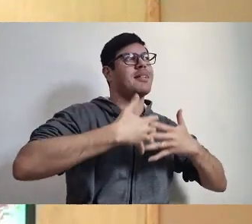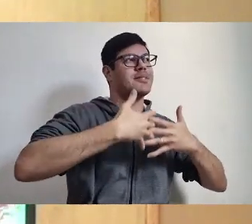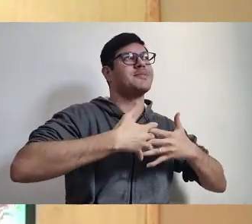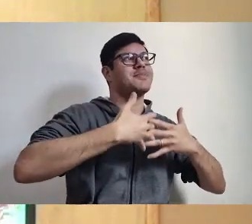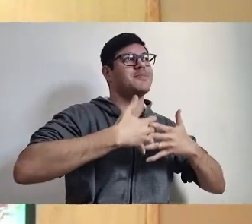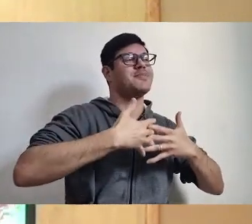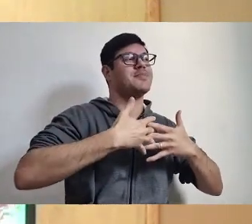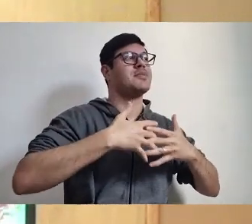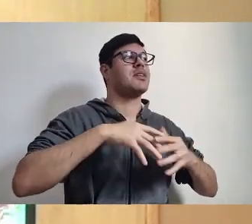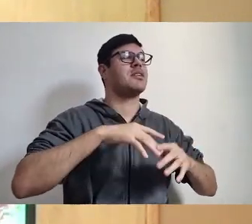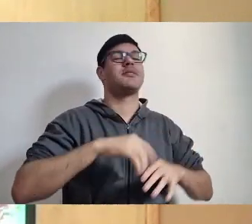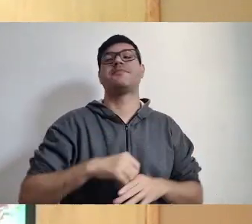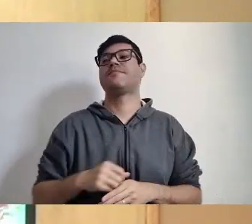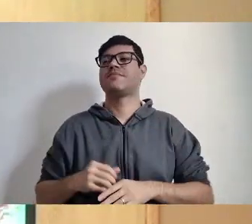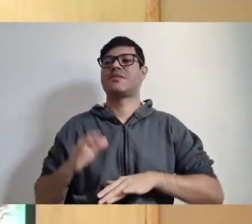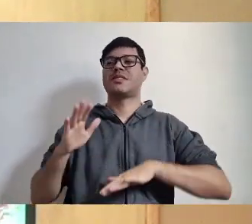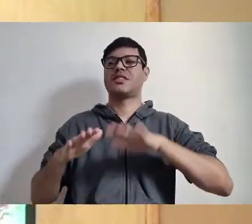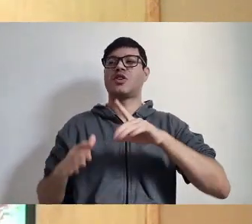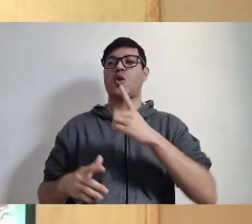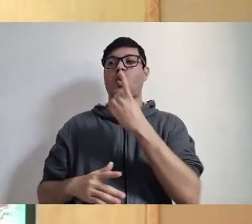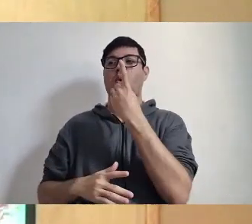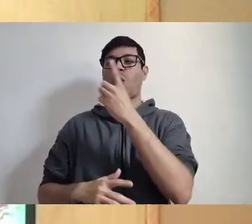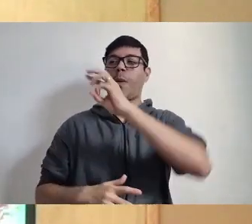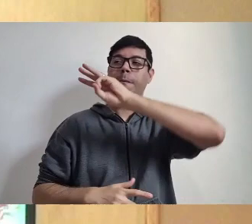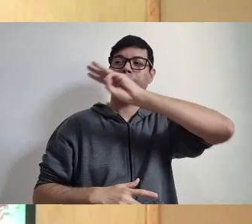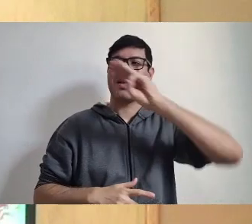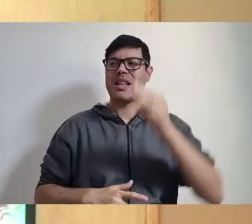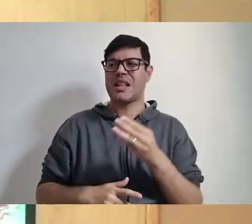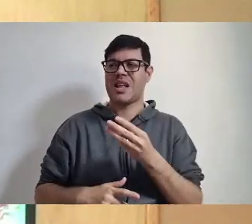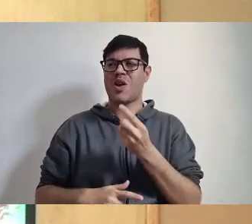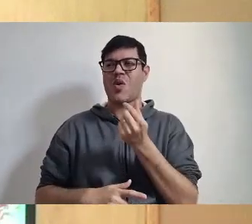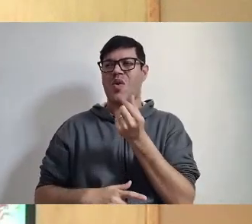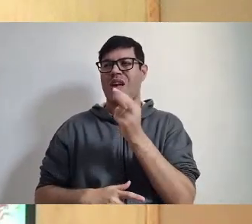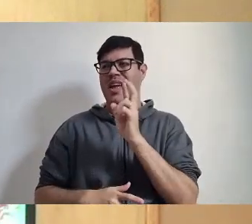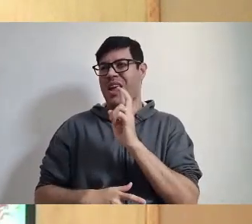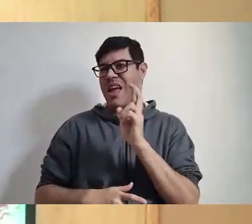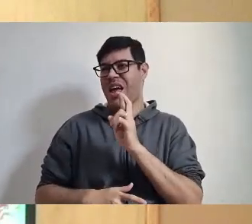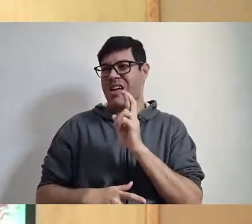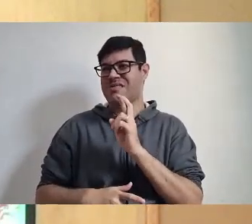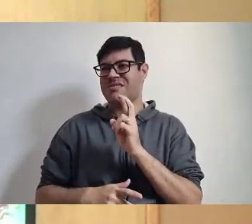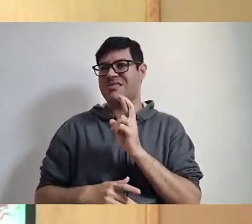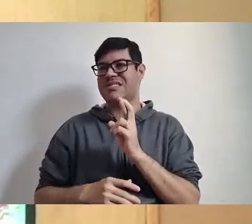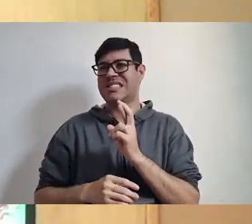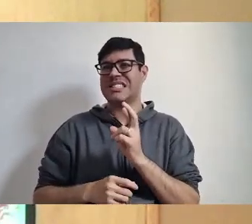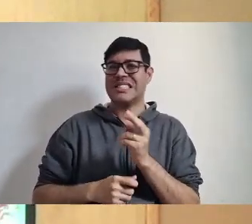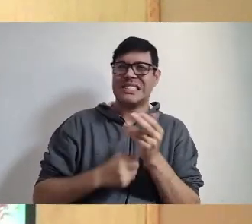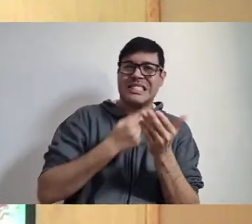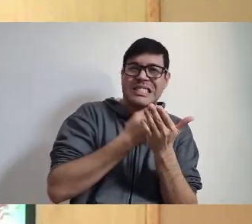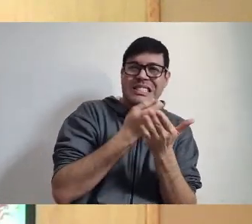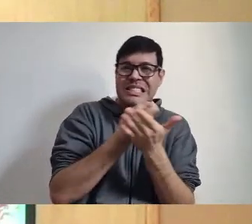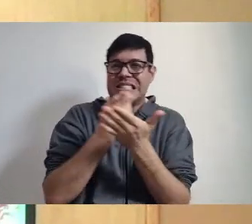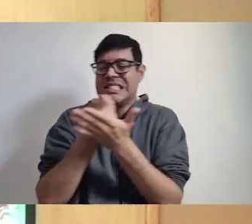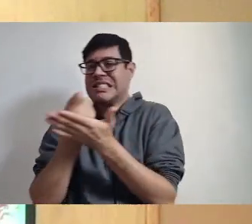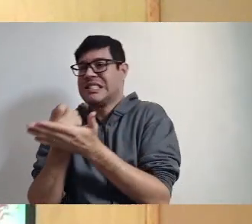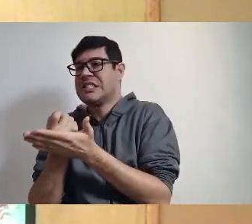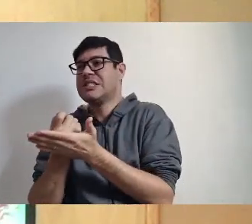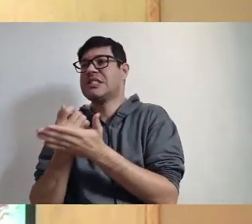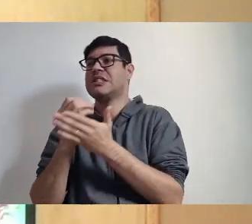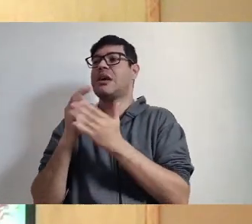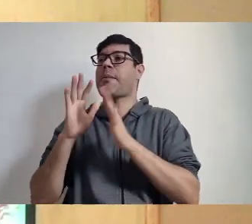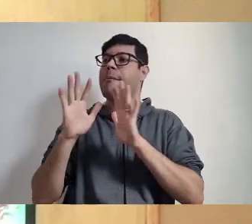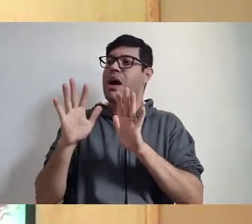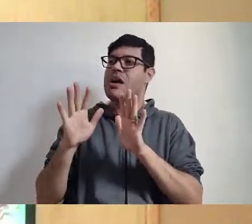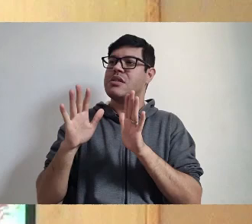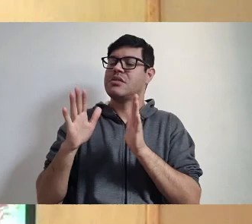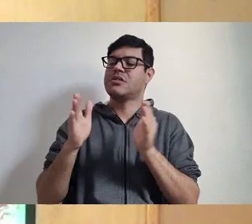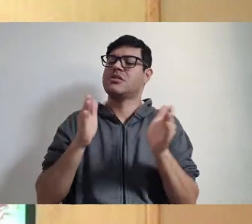gasta 1 milhão por mês, mais ou menos, no pronto-socorro? É 1 milhão e 300 mil. 1 milhão e 300 mil Isso, no no pronto-socorro. E está em dia,